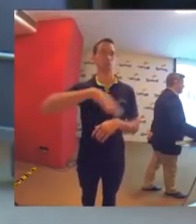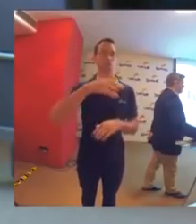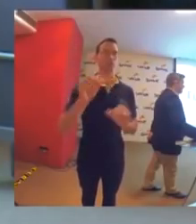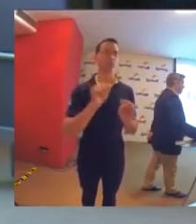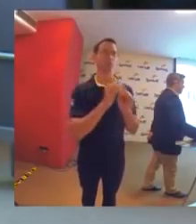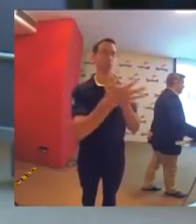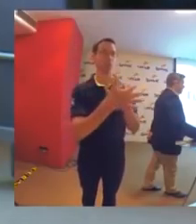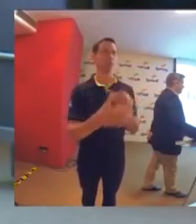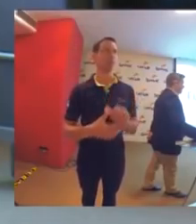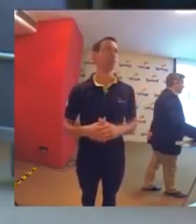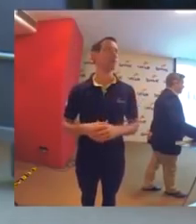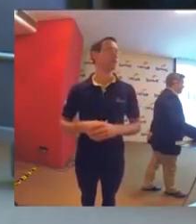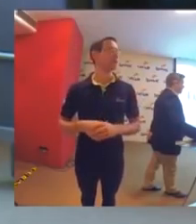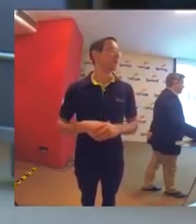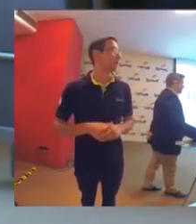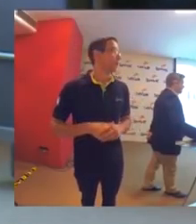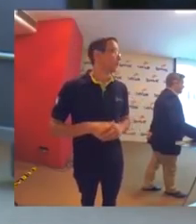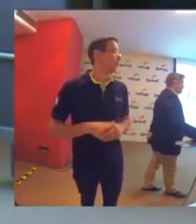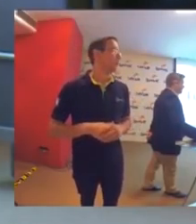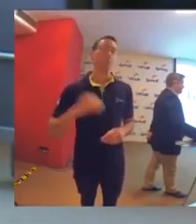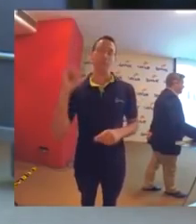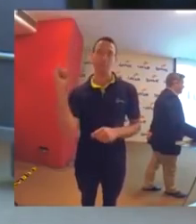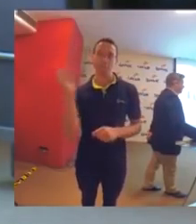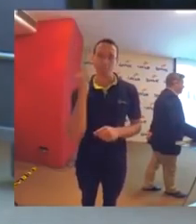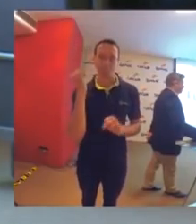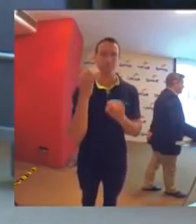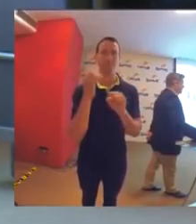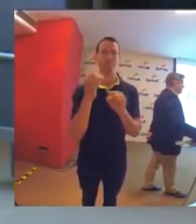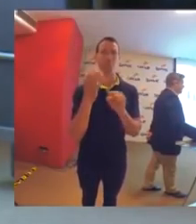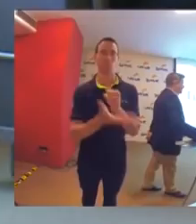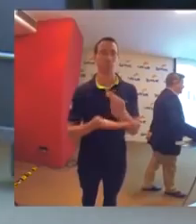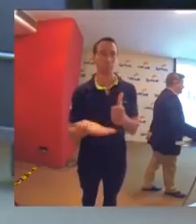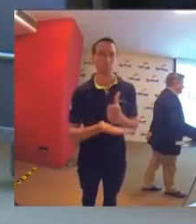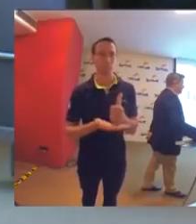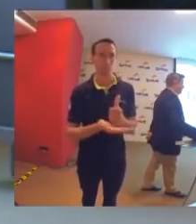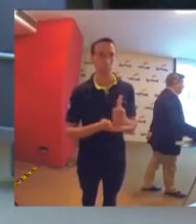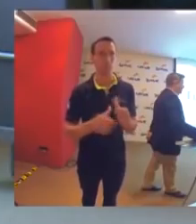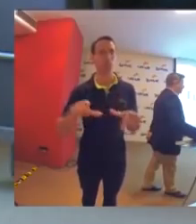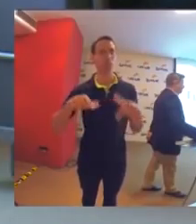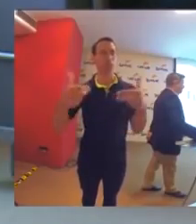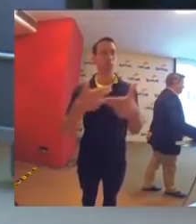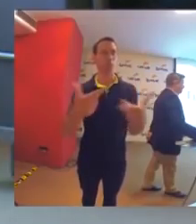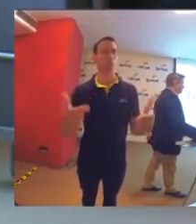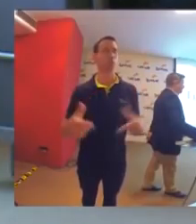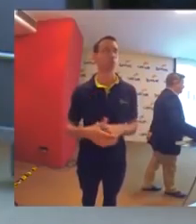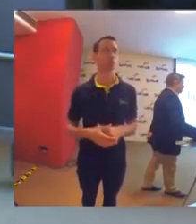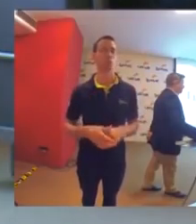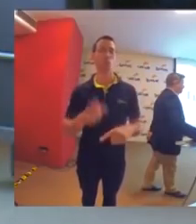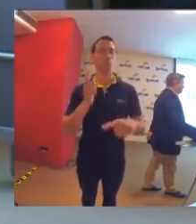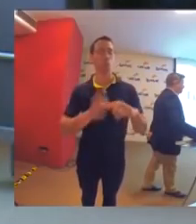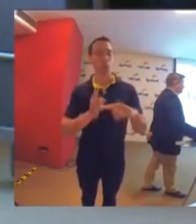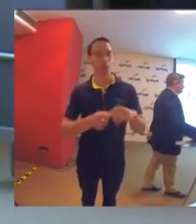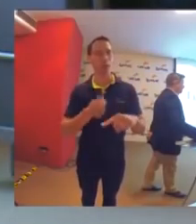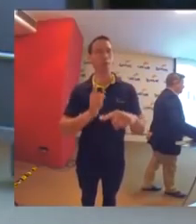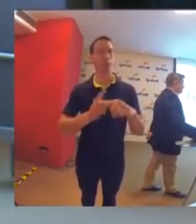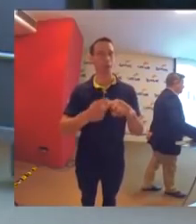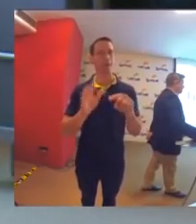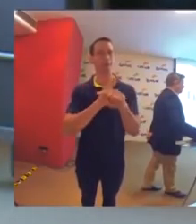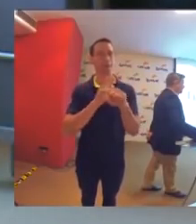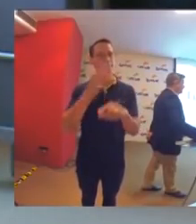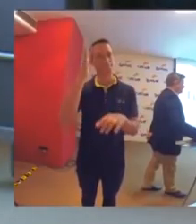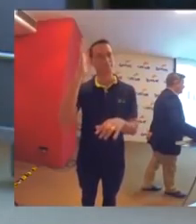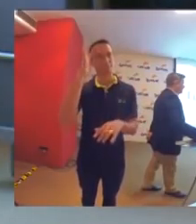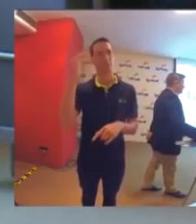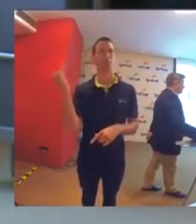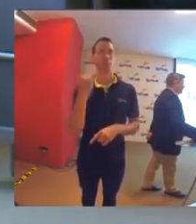E da importância da fundamentação da ação, né? Acho que essa coisa da radicalidade do porquê, para a gente poder também ter segurança, não só das ações